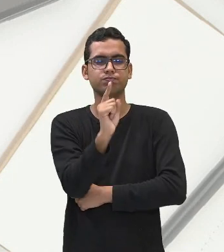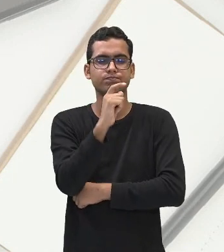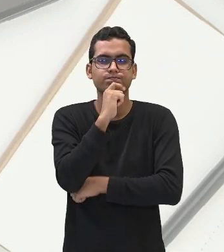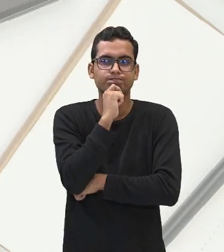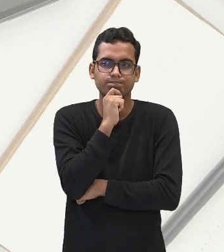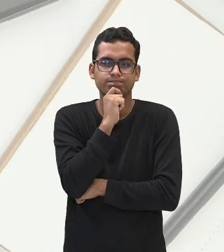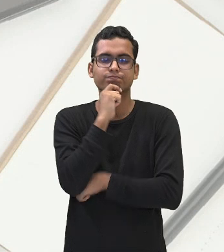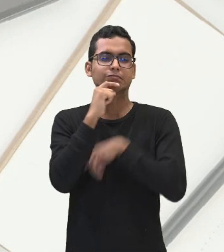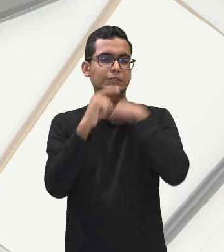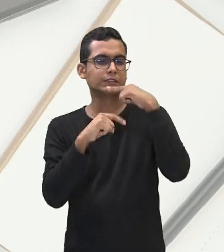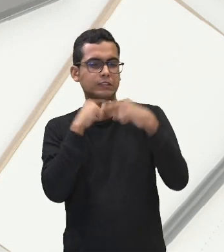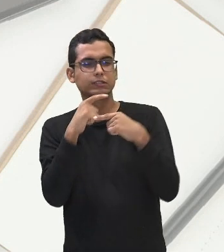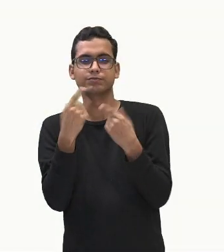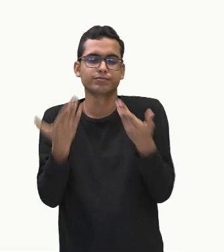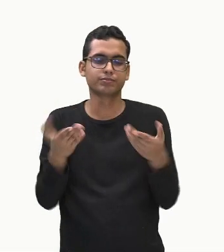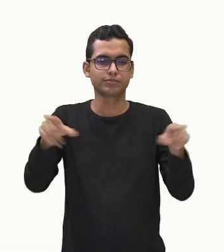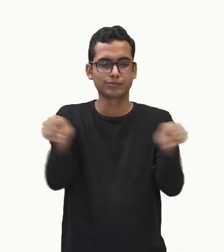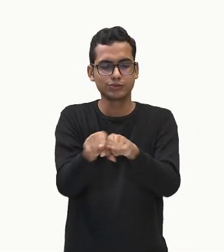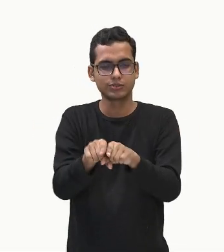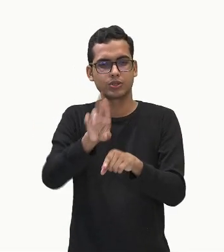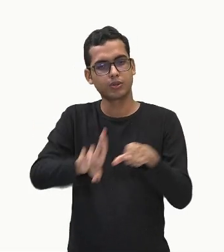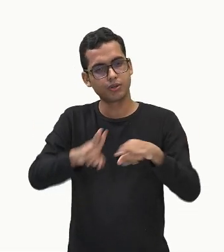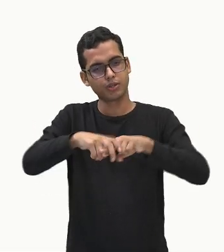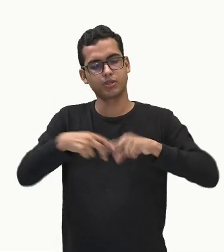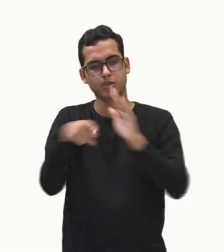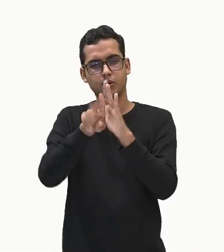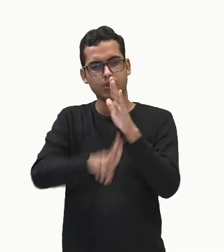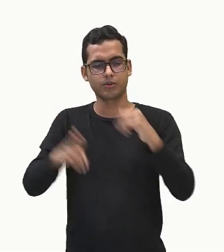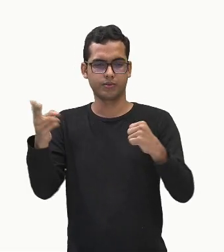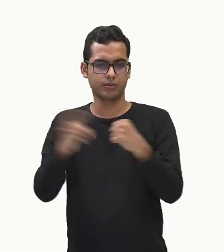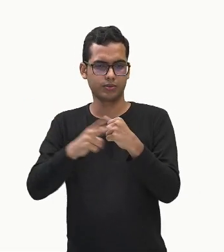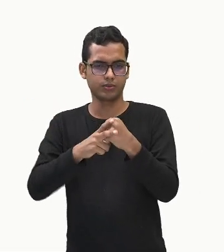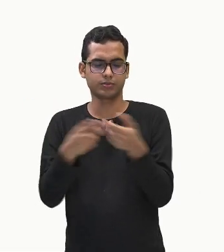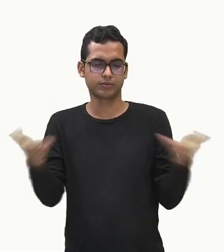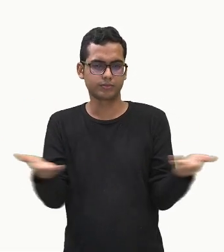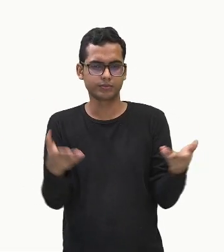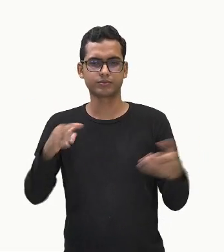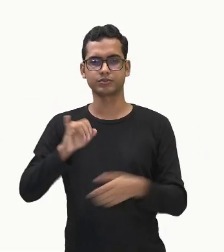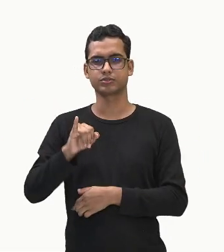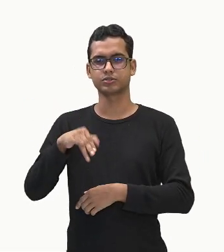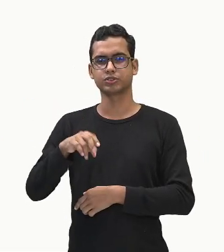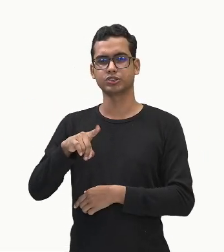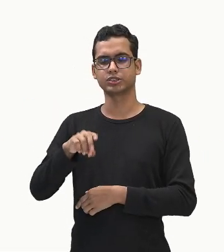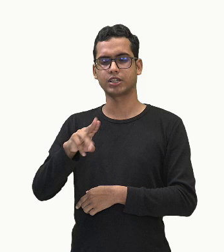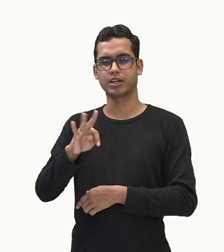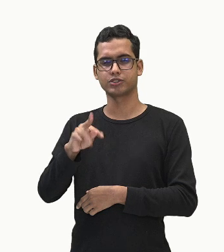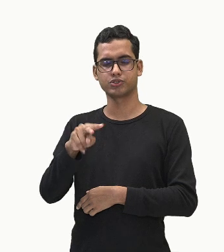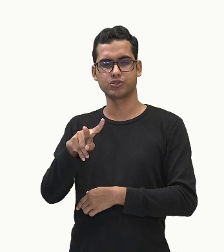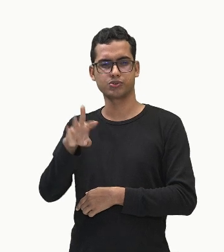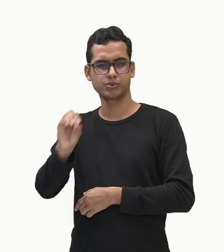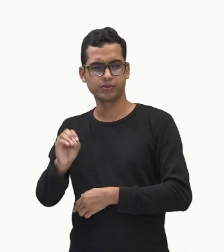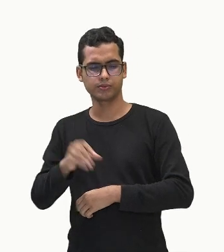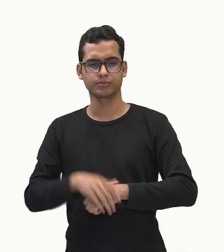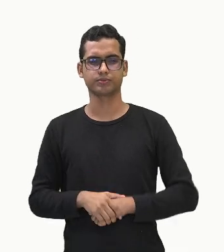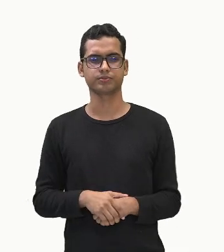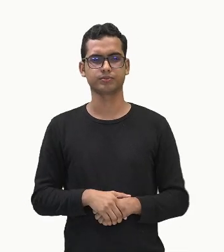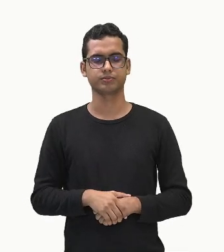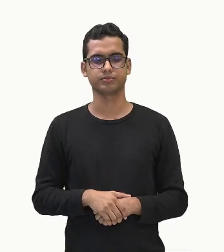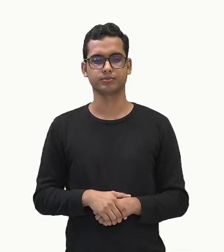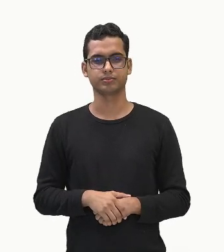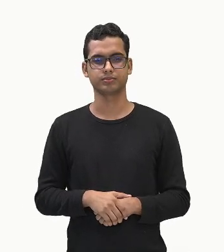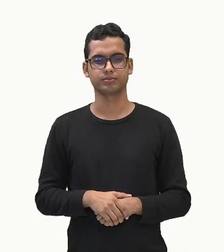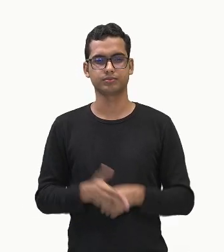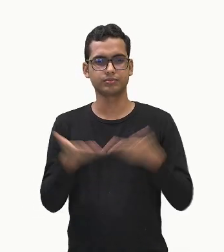aí o presente do indicativo. E aí, professora, vamos falar de la conjugação. Então,